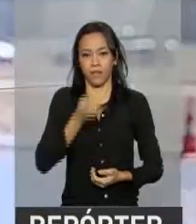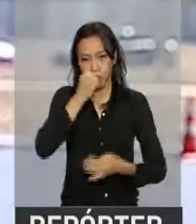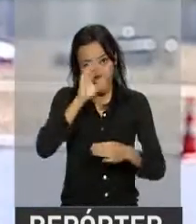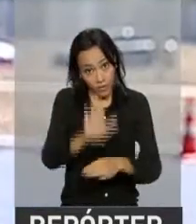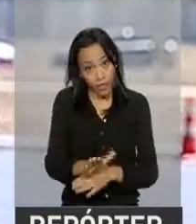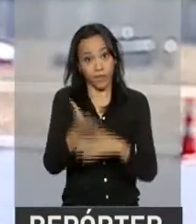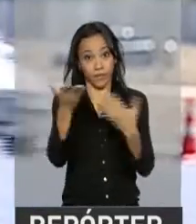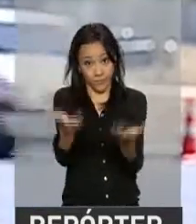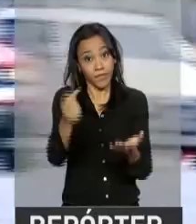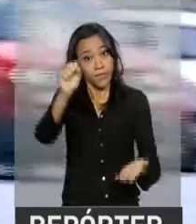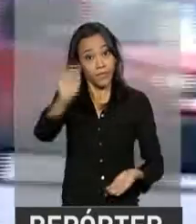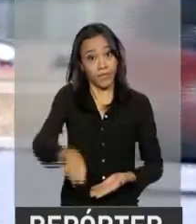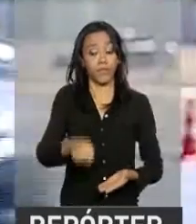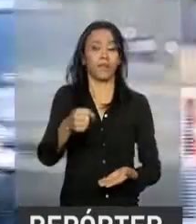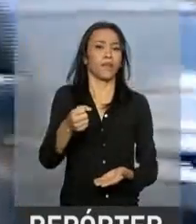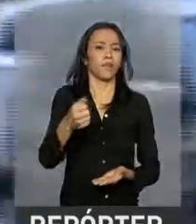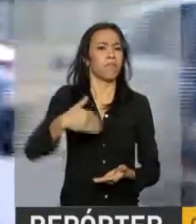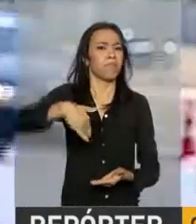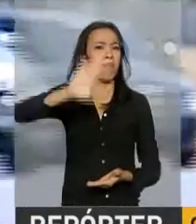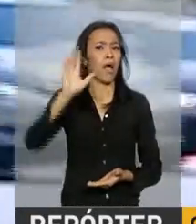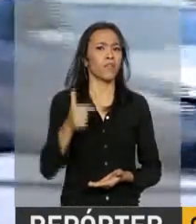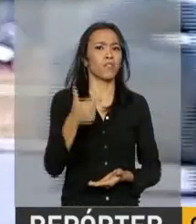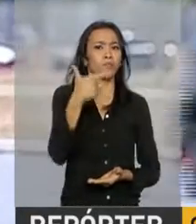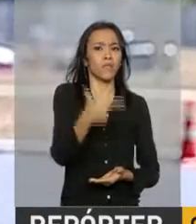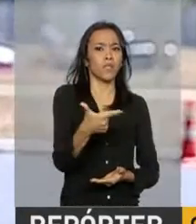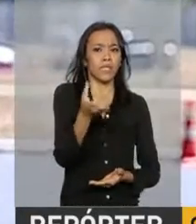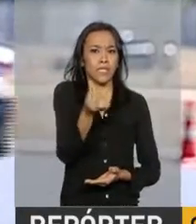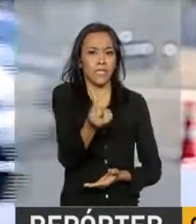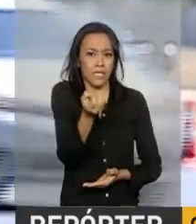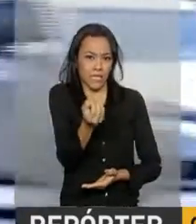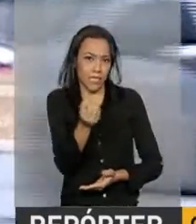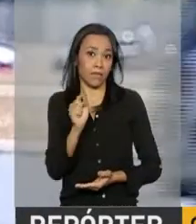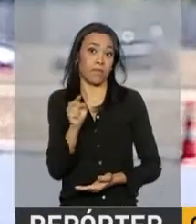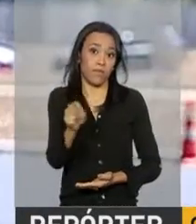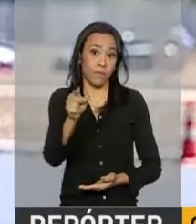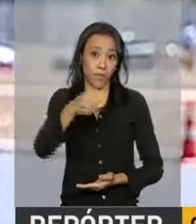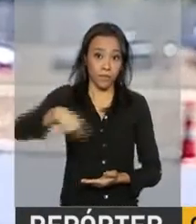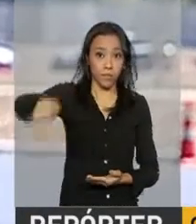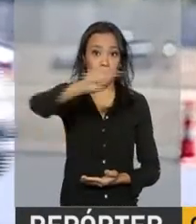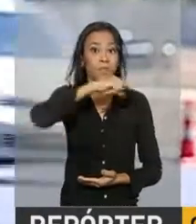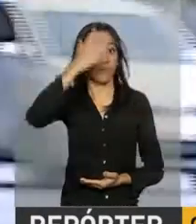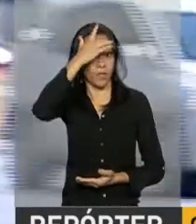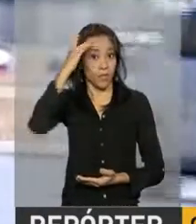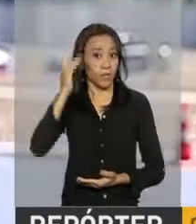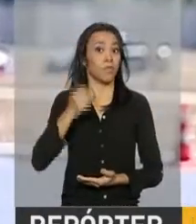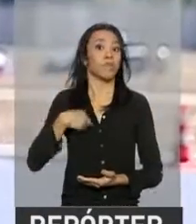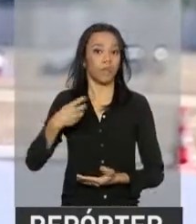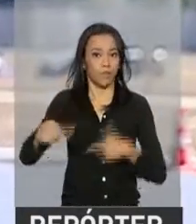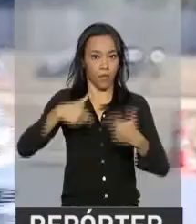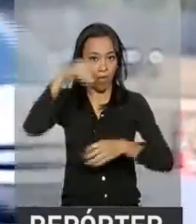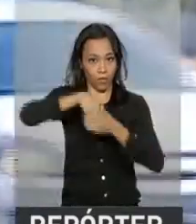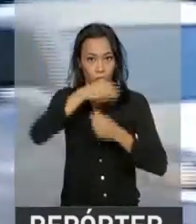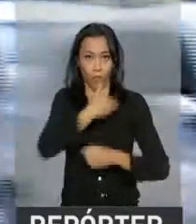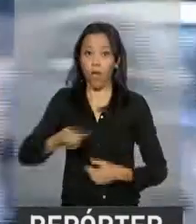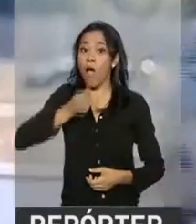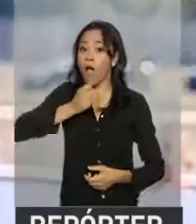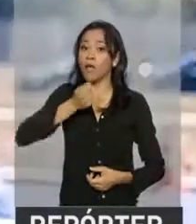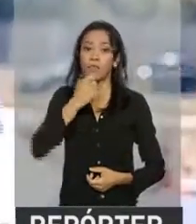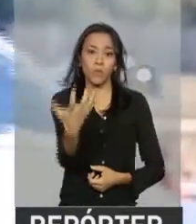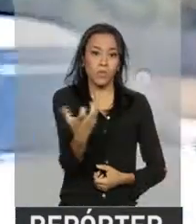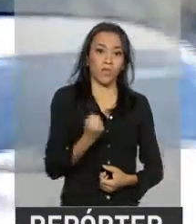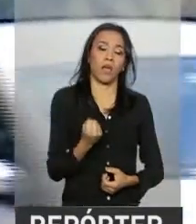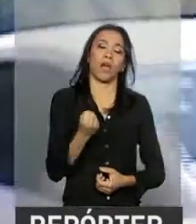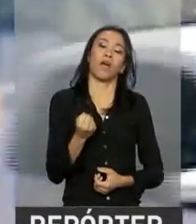tarde é isso mesmo mais de 260 mil servidores públicos ainda não sacaram o abono salarial